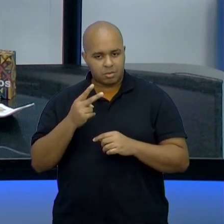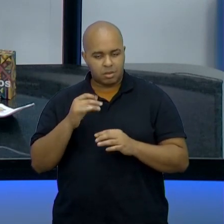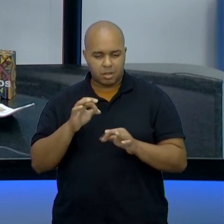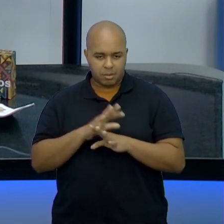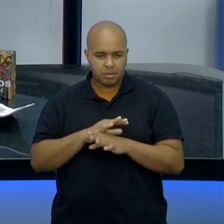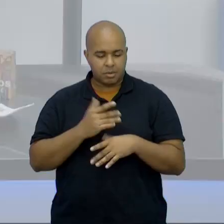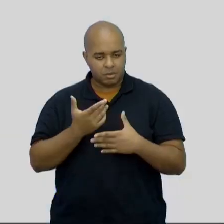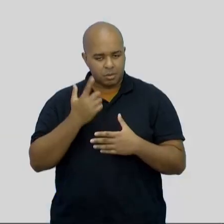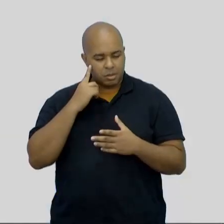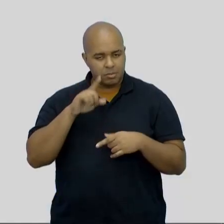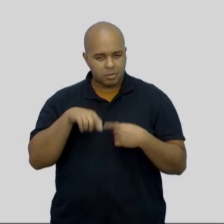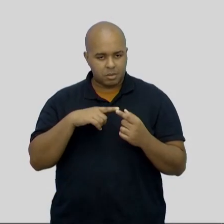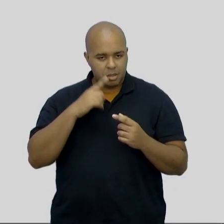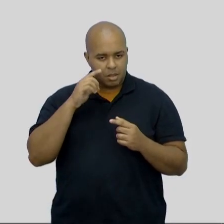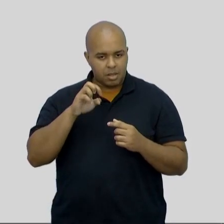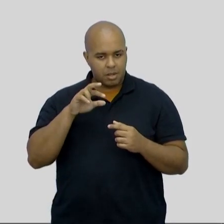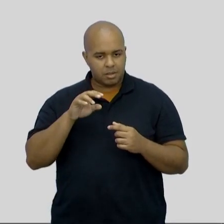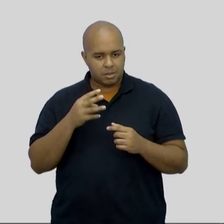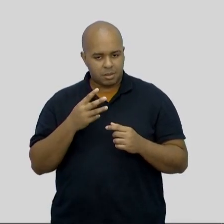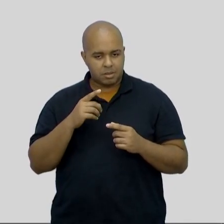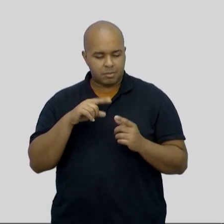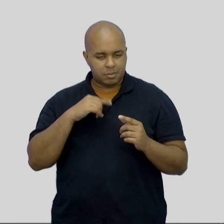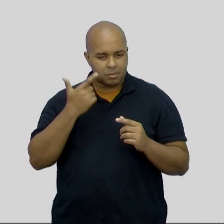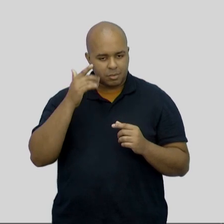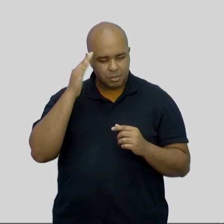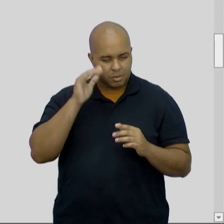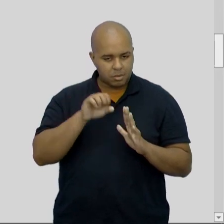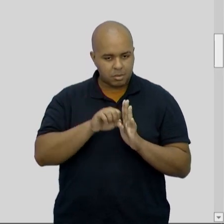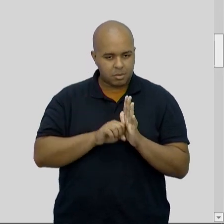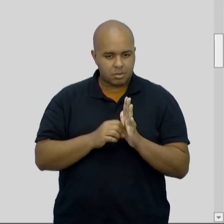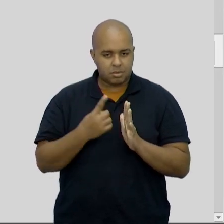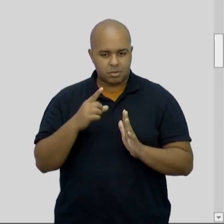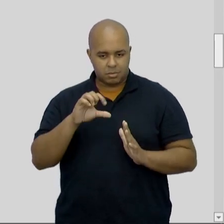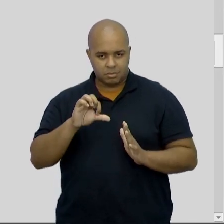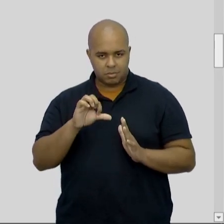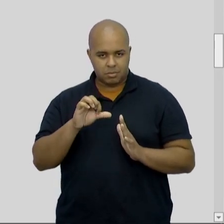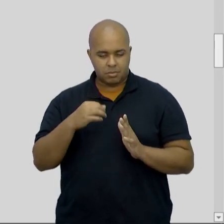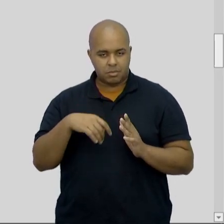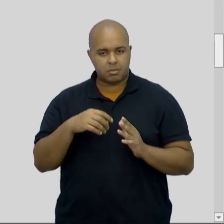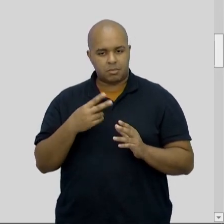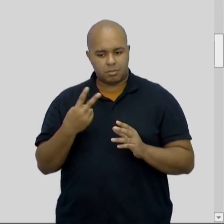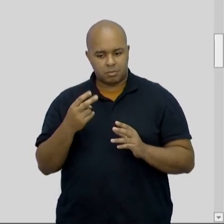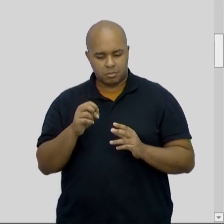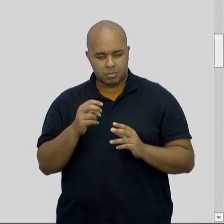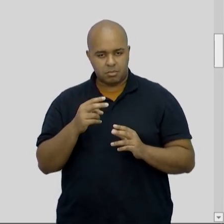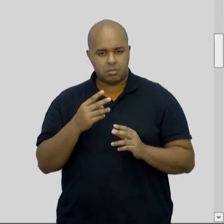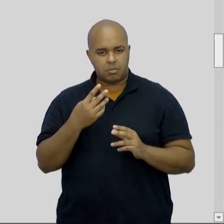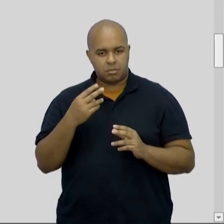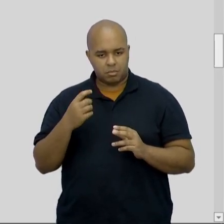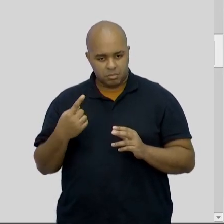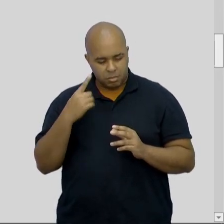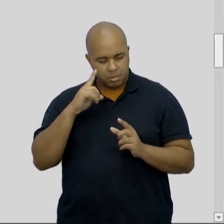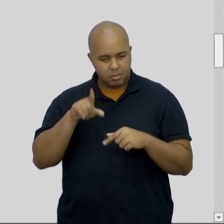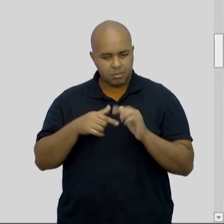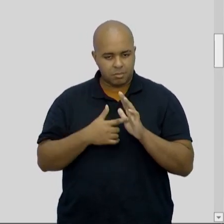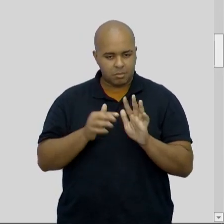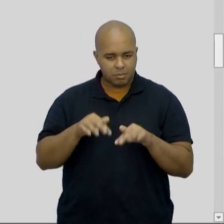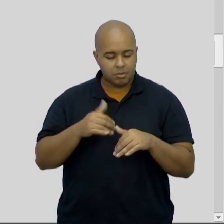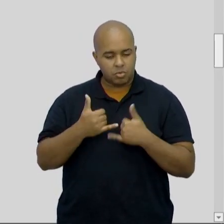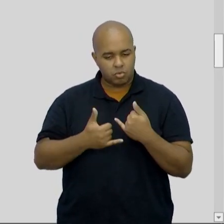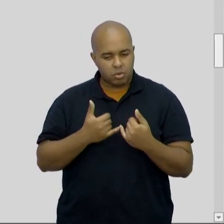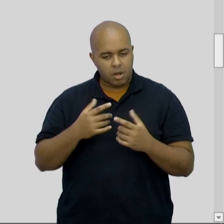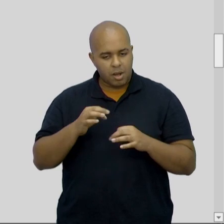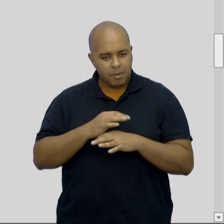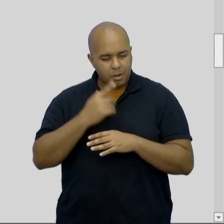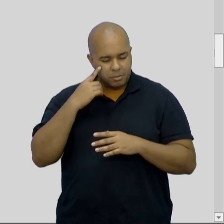acaba. E finalmente temos a Era 3, que compreende o século 19, 20 e 21 e define o final do jogo. É